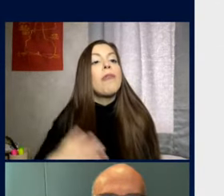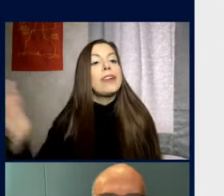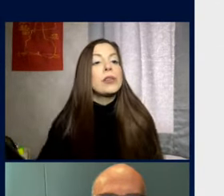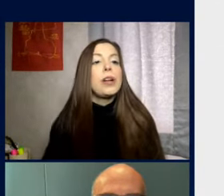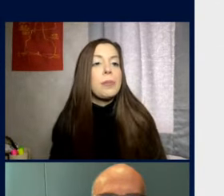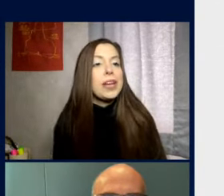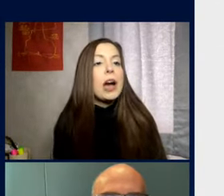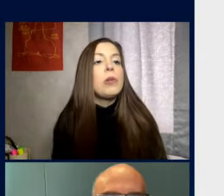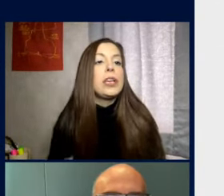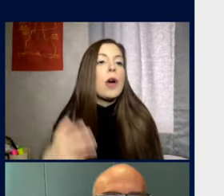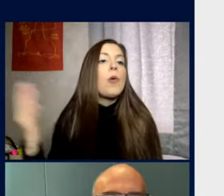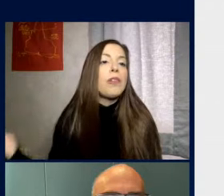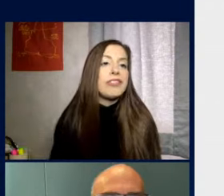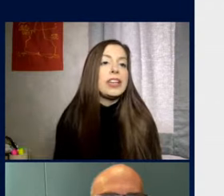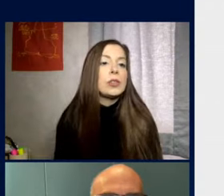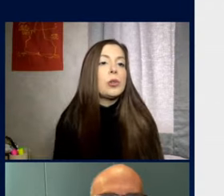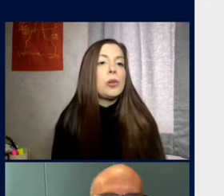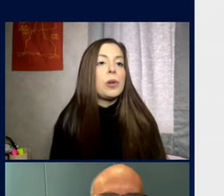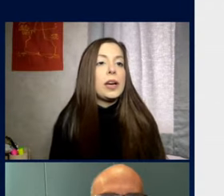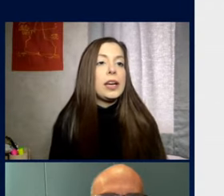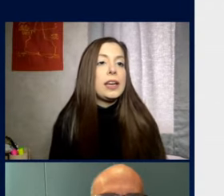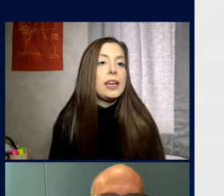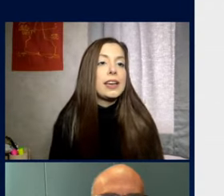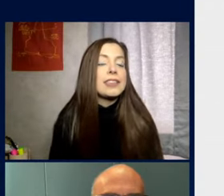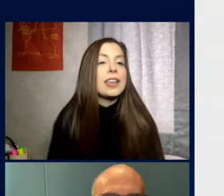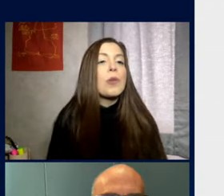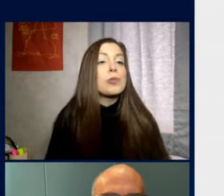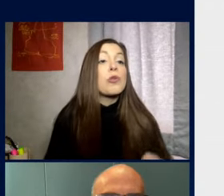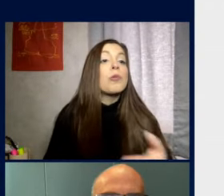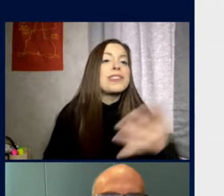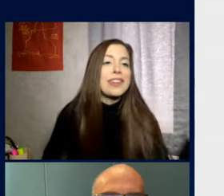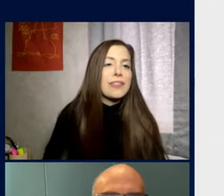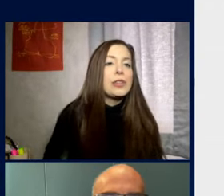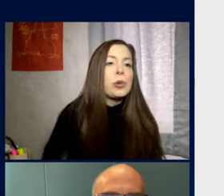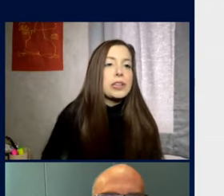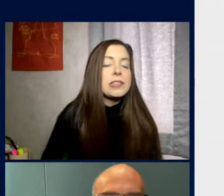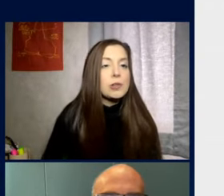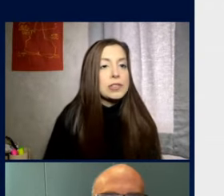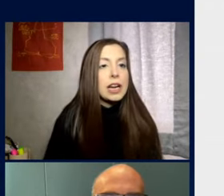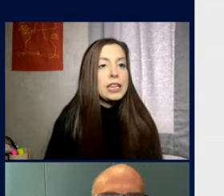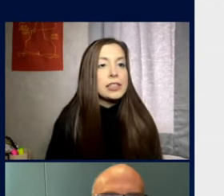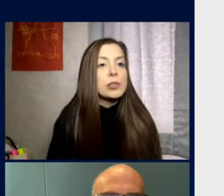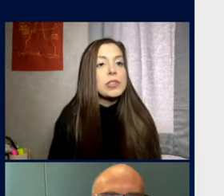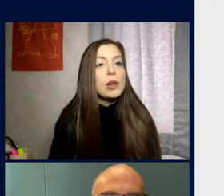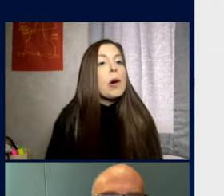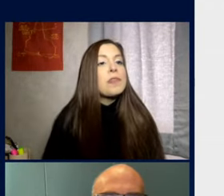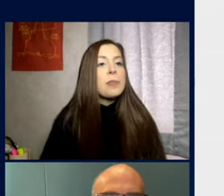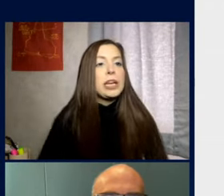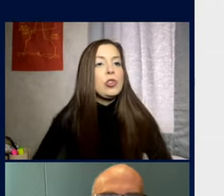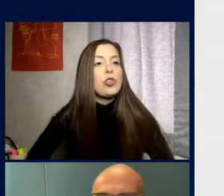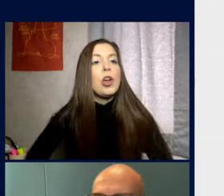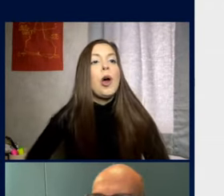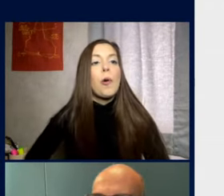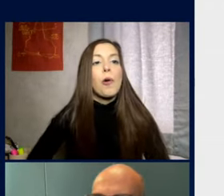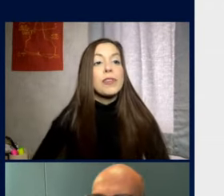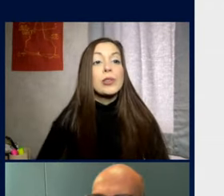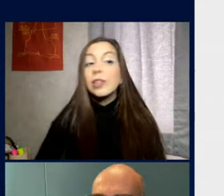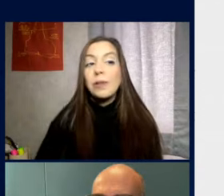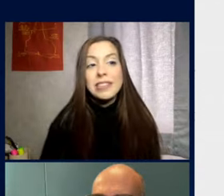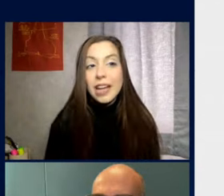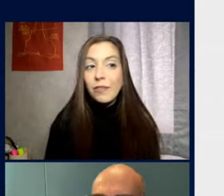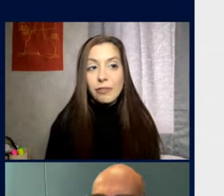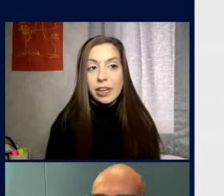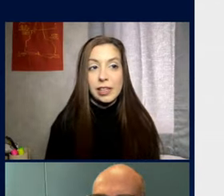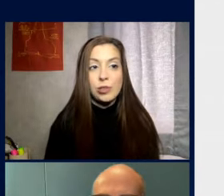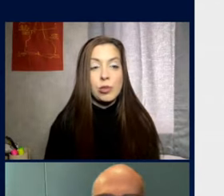o governo liberal, que é o governo que seriam os conservadores australianos. Então, obviamente, o governo